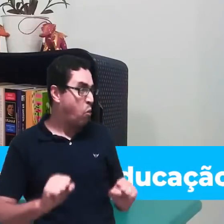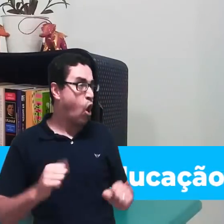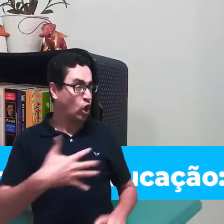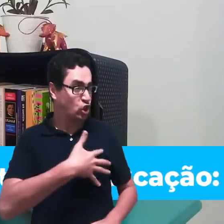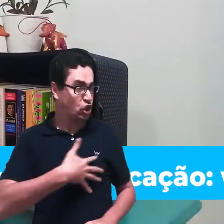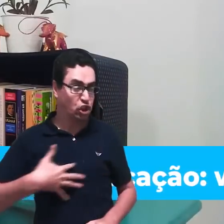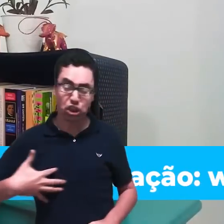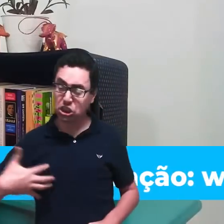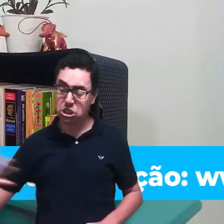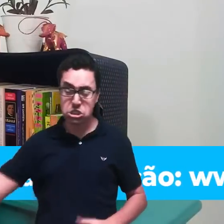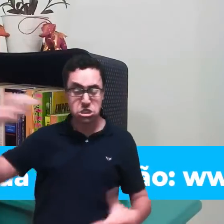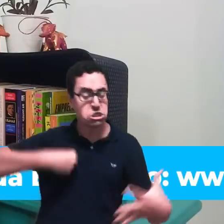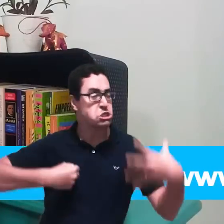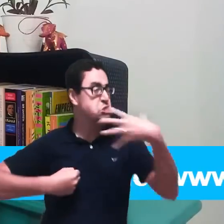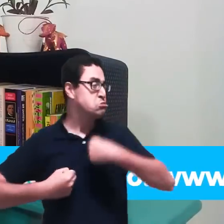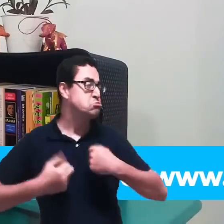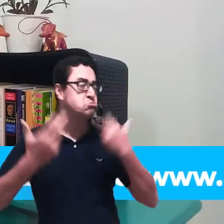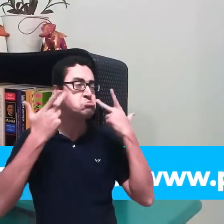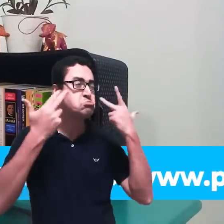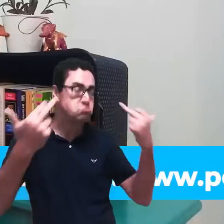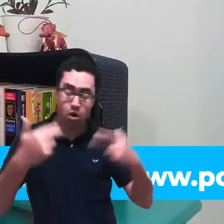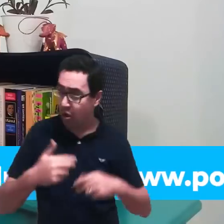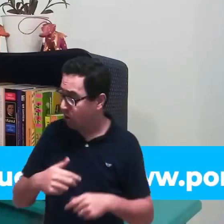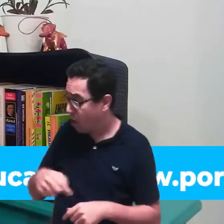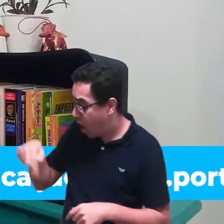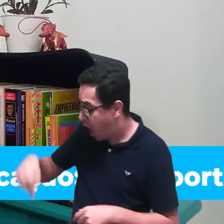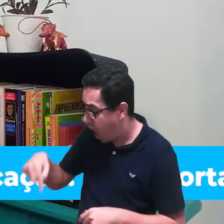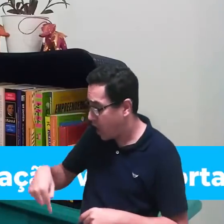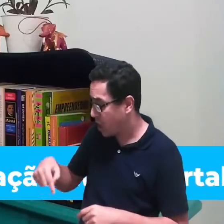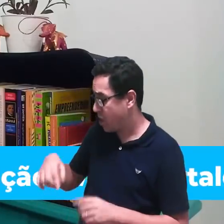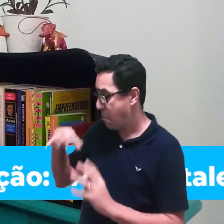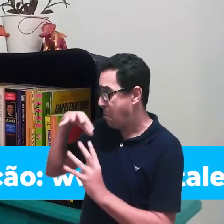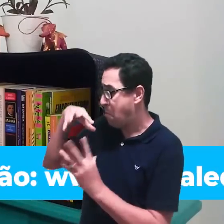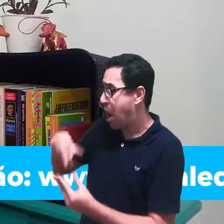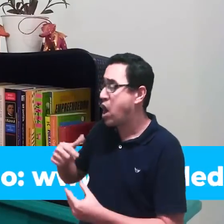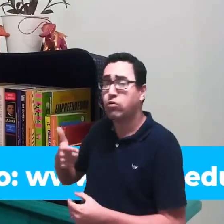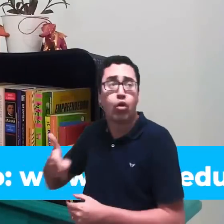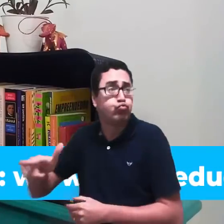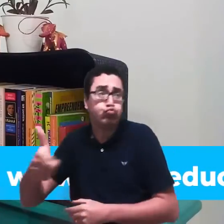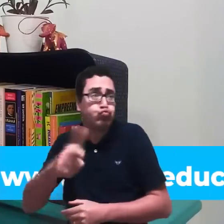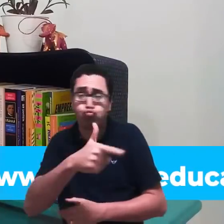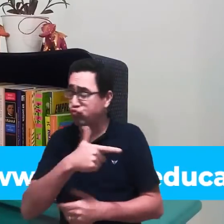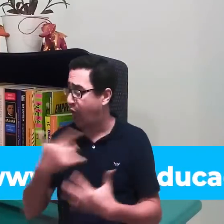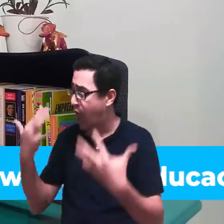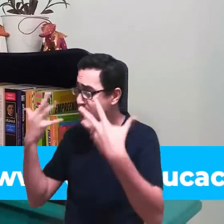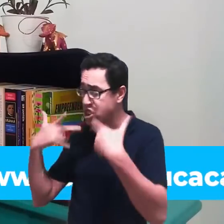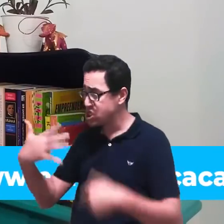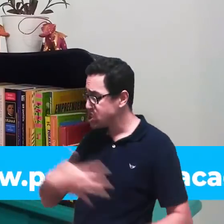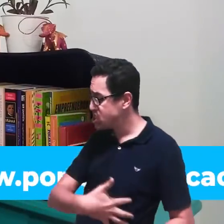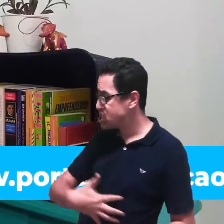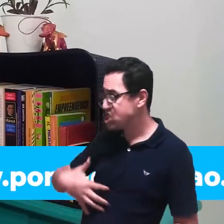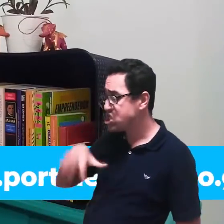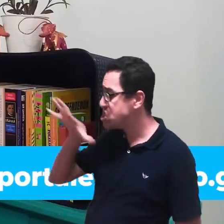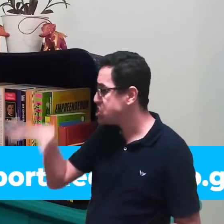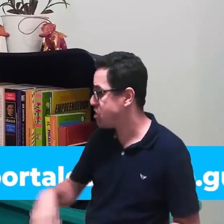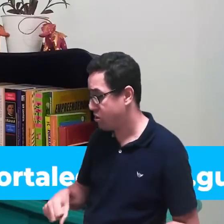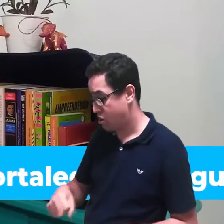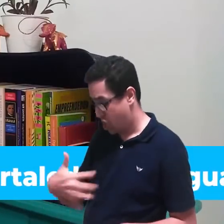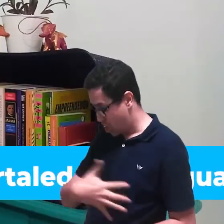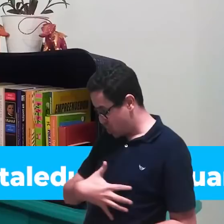Não há tigres no meu planeta, objetou o Pequeno Príncipe. E além disso, os tigres não